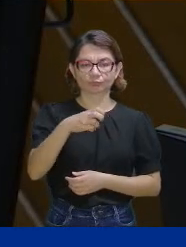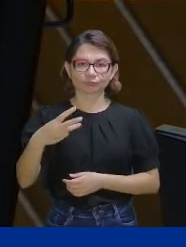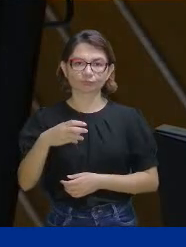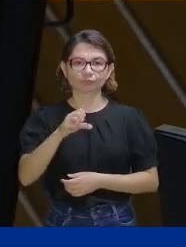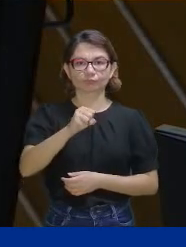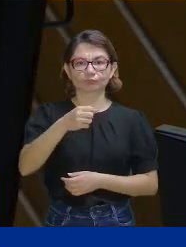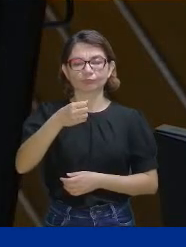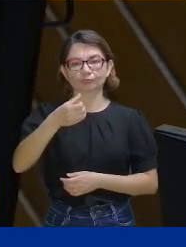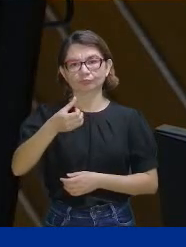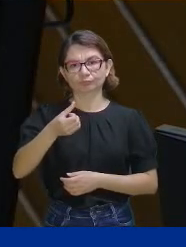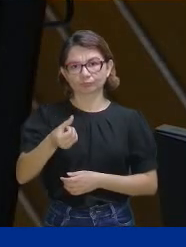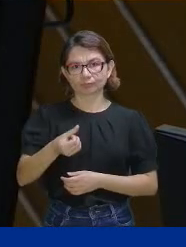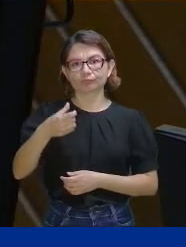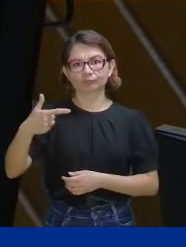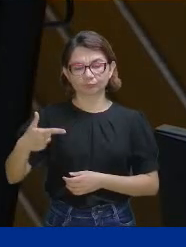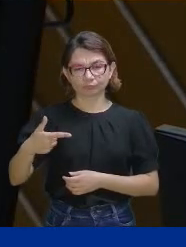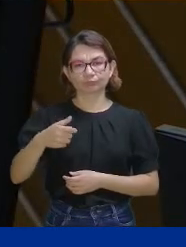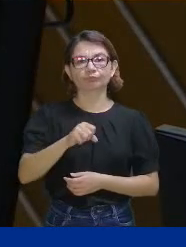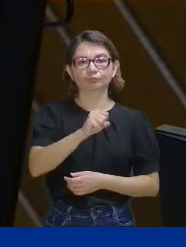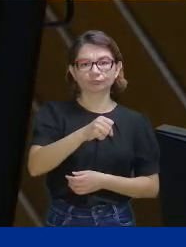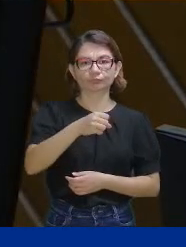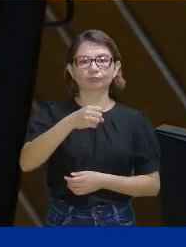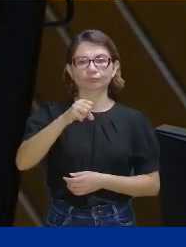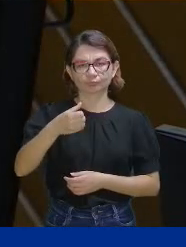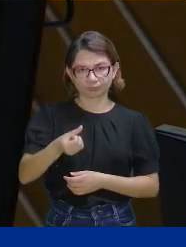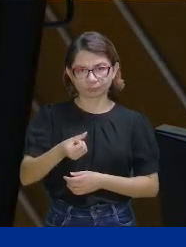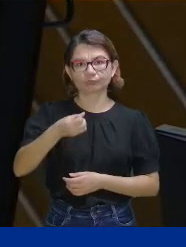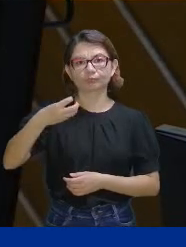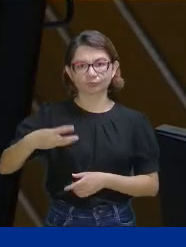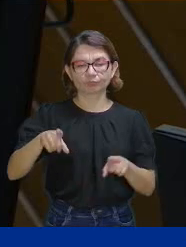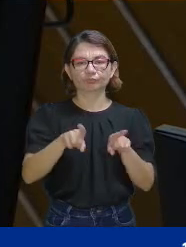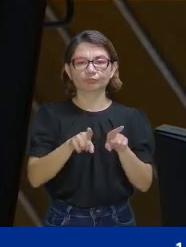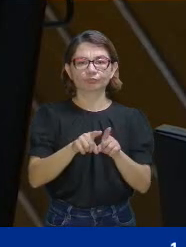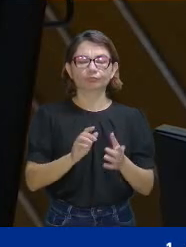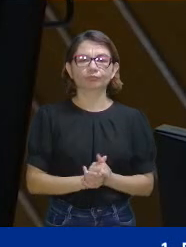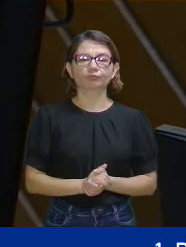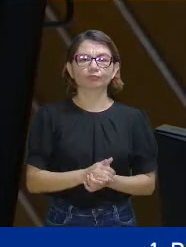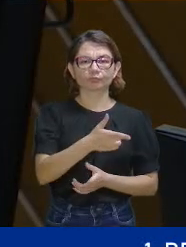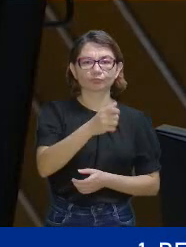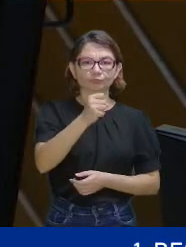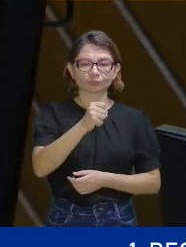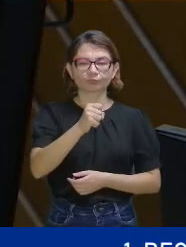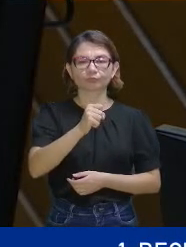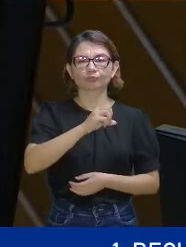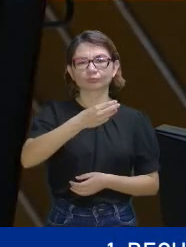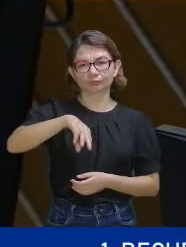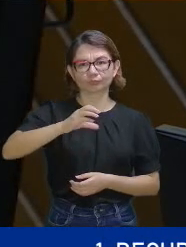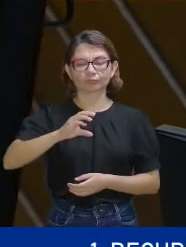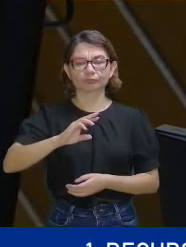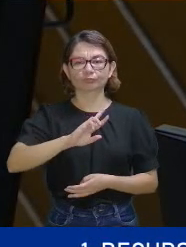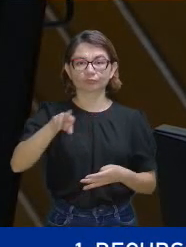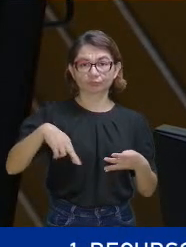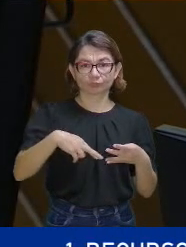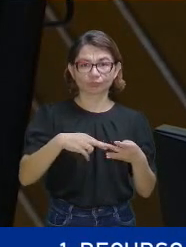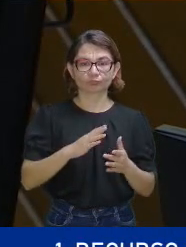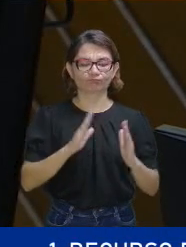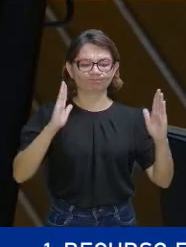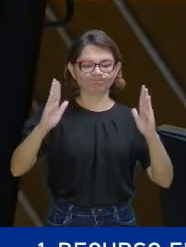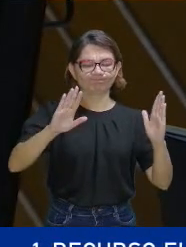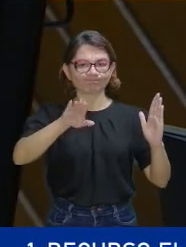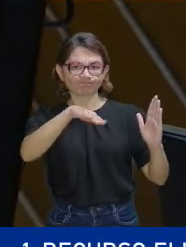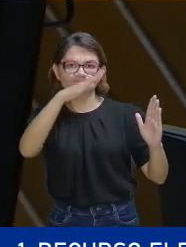5253862 e 5253863. O recurso ele foi interposto somente no dia 28 de março, portanto, fora do tríduo